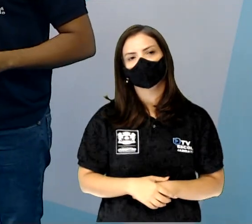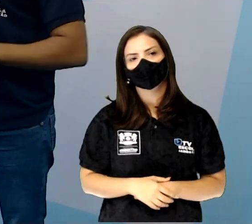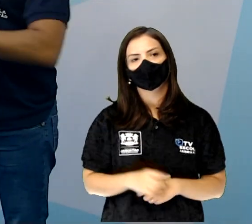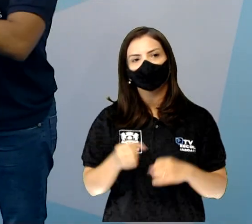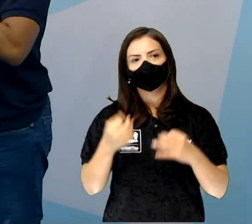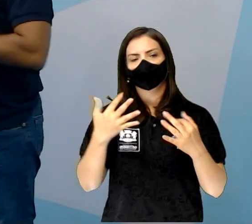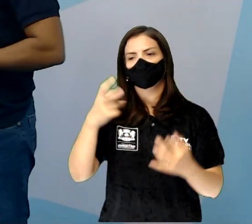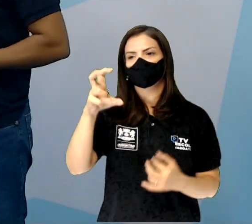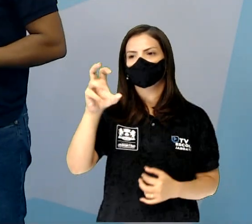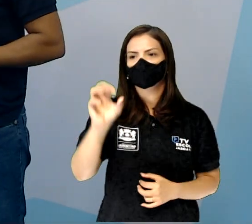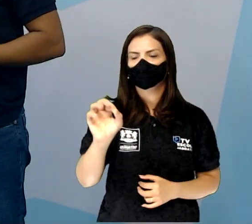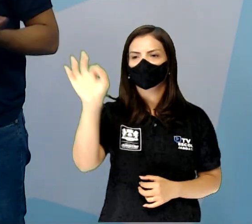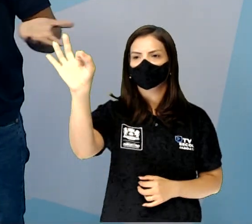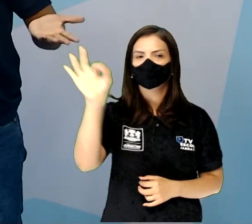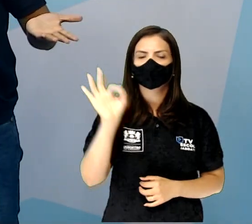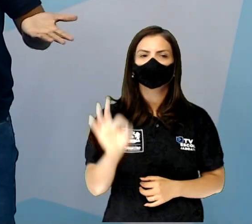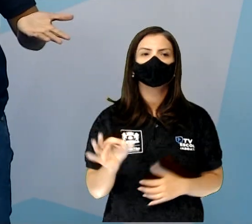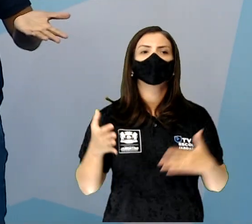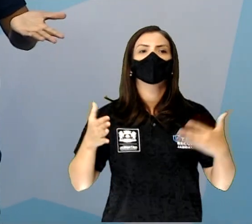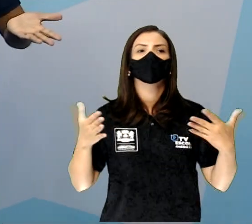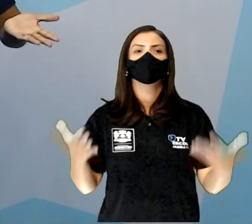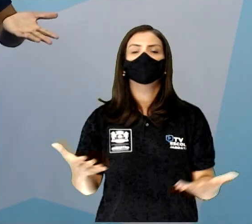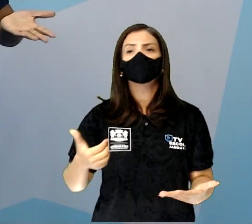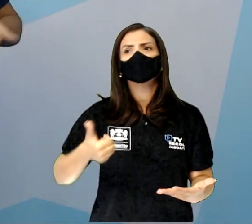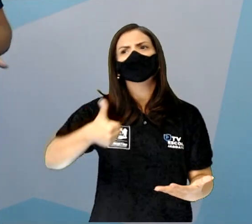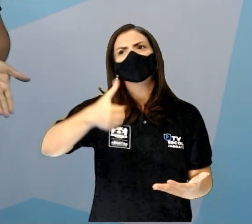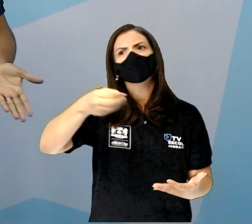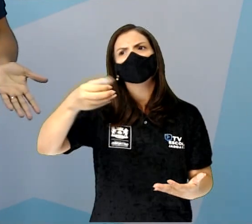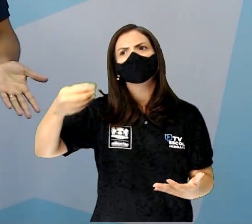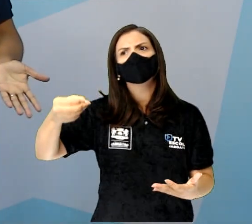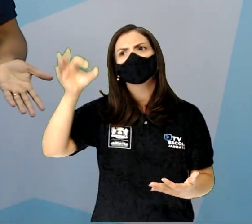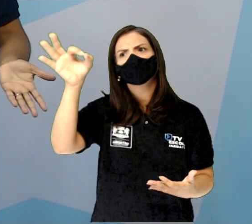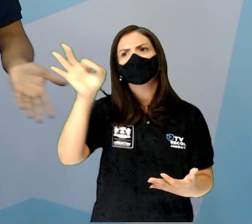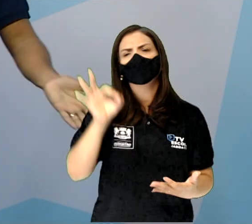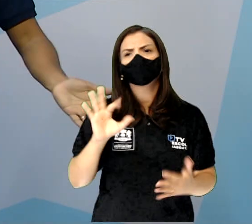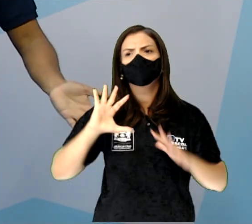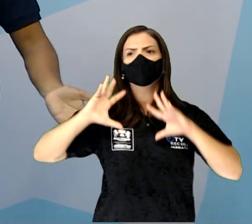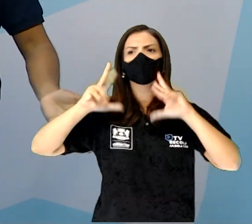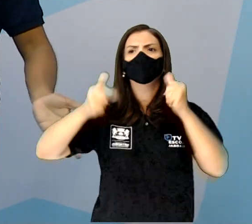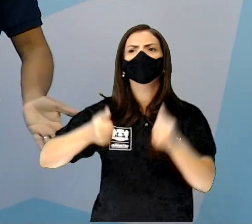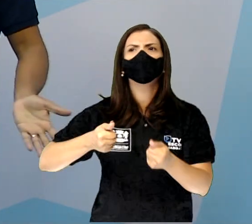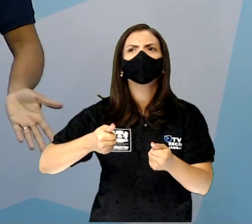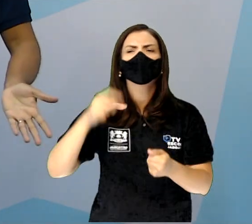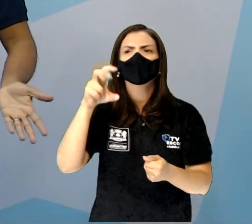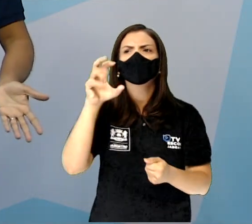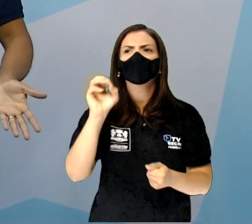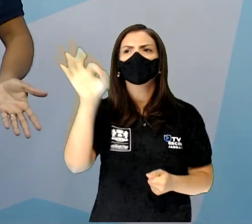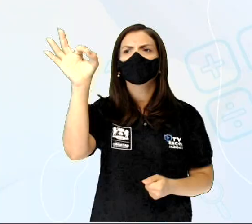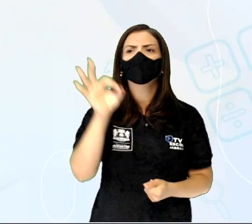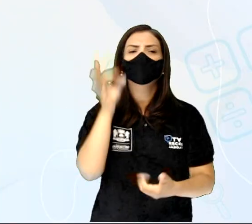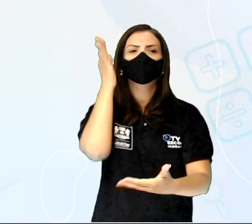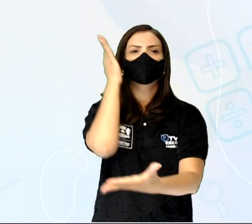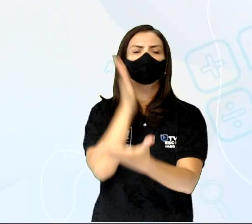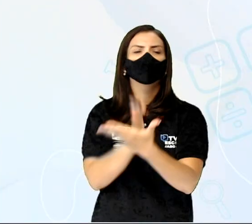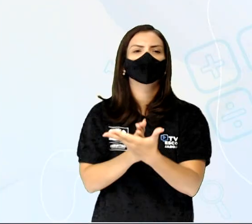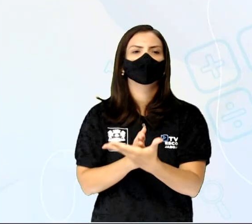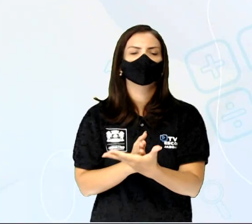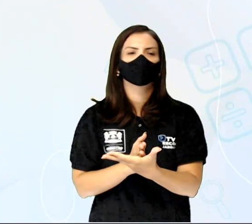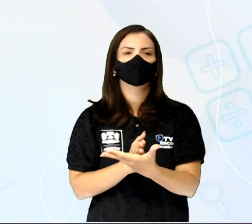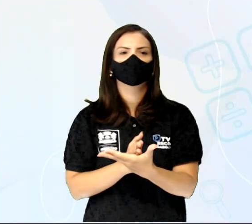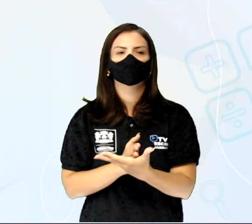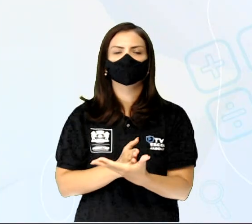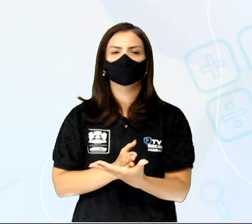é 50%? Ora, se 100% é tudo, 50% é o quê, gente? É a metade. Então, 50%